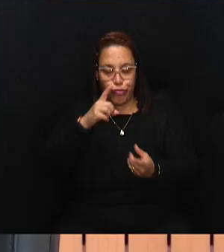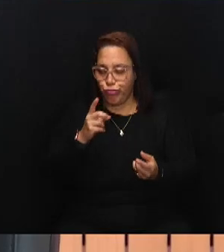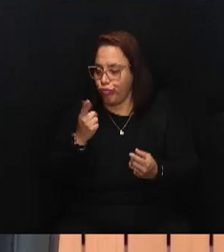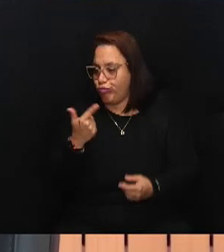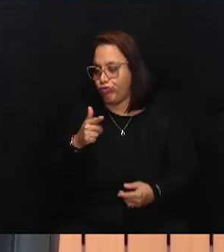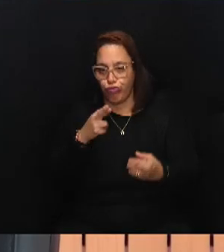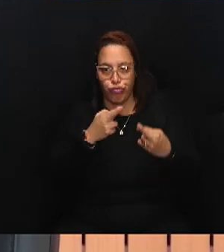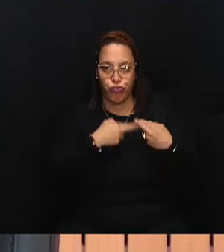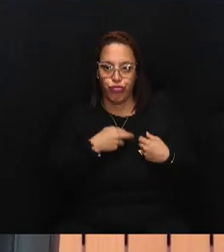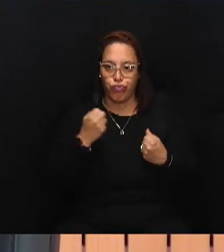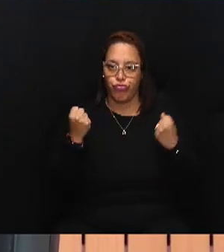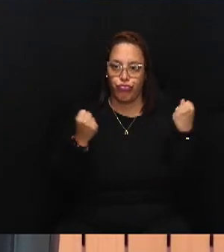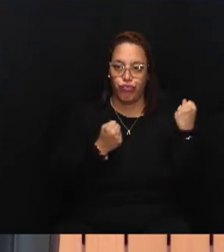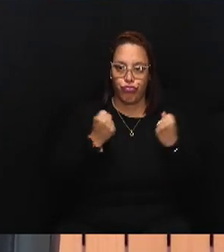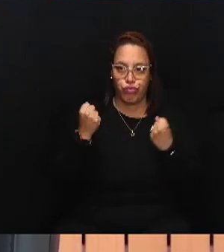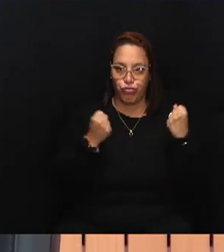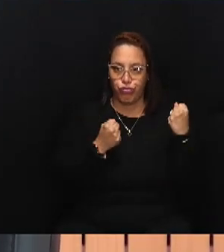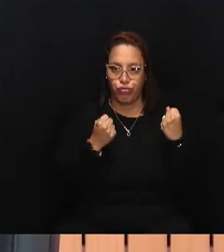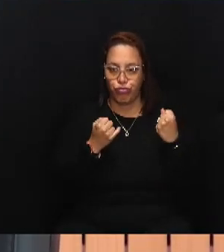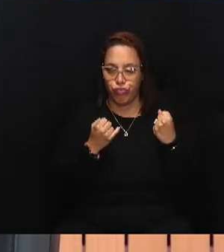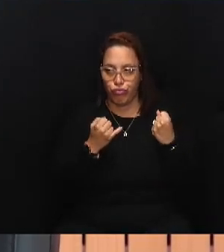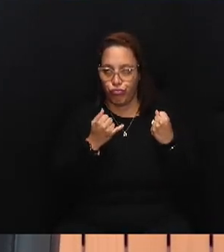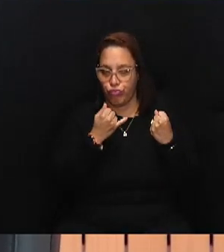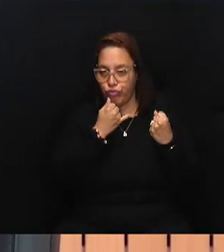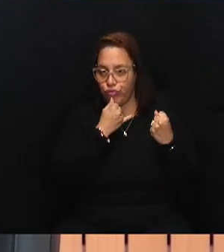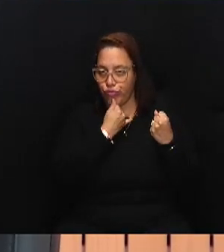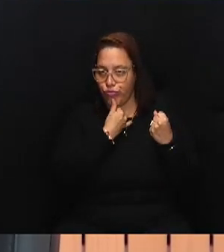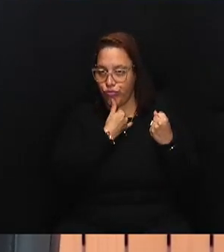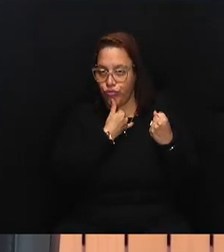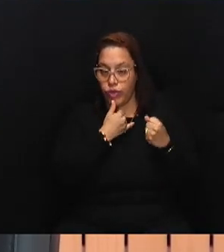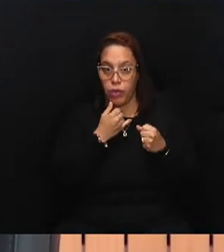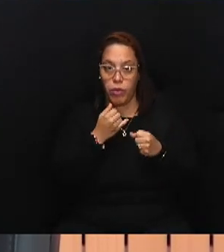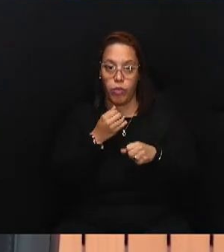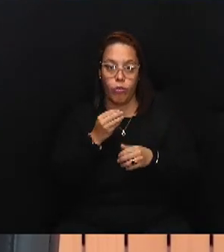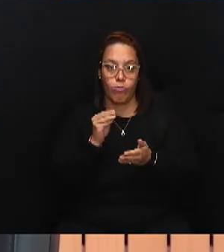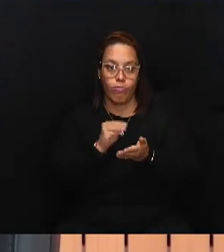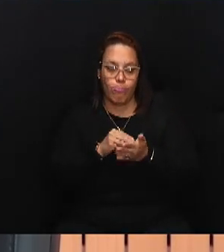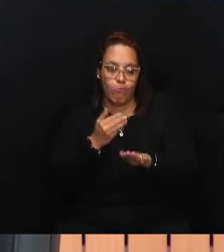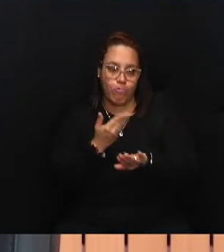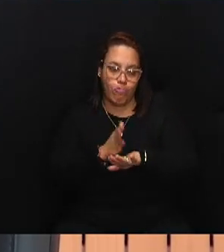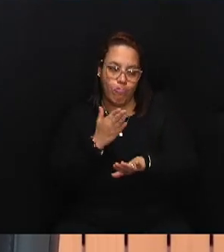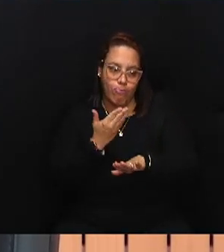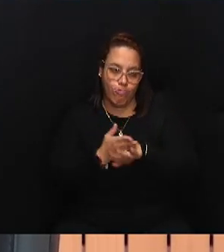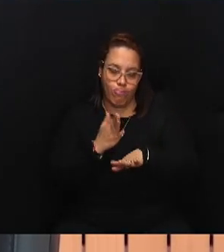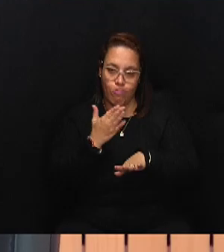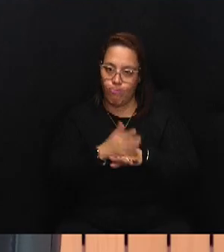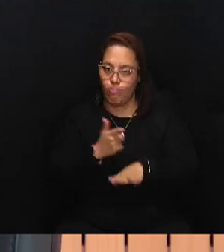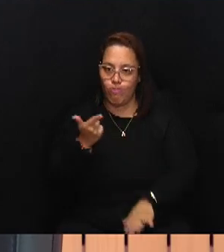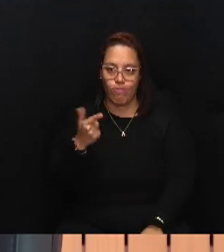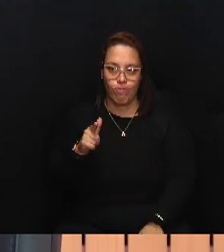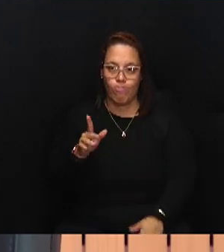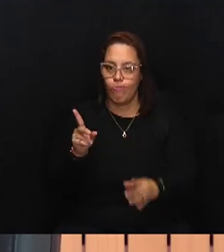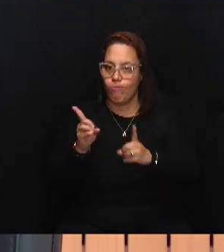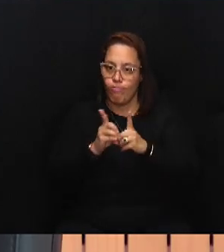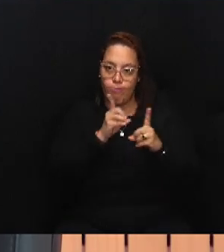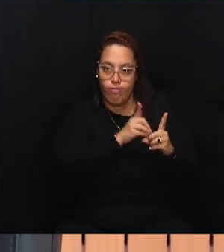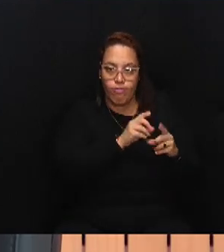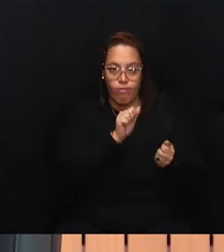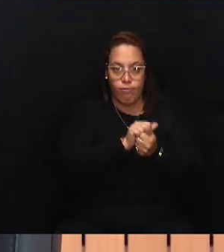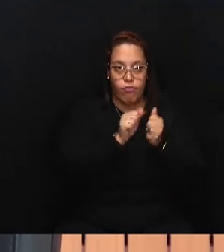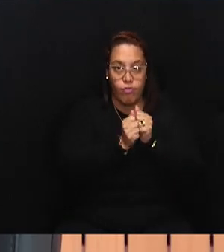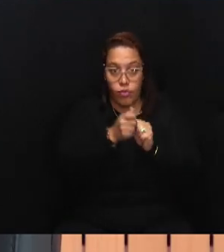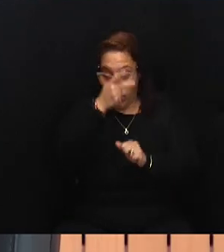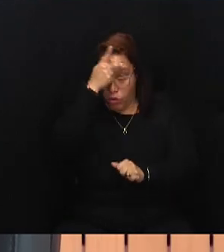seja o motorista que, infelizmente, mal treinado e mal educado, não atende adequadamente